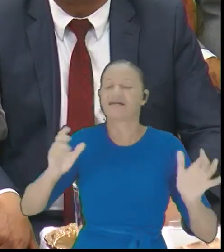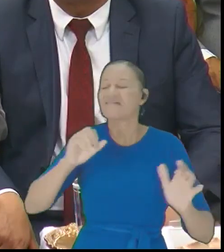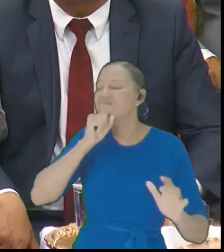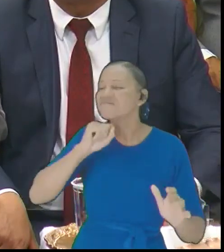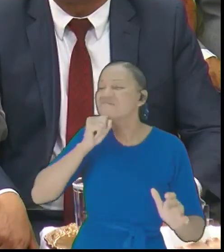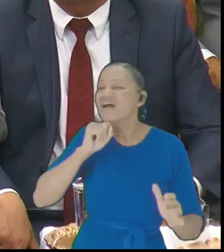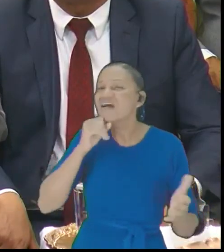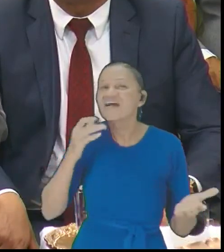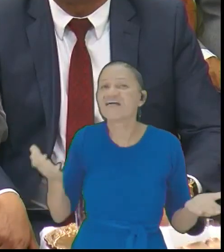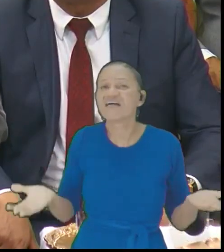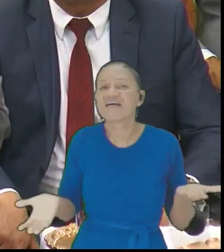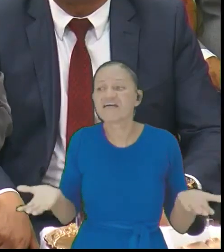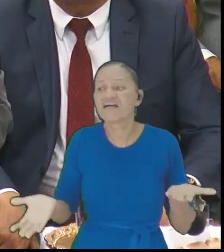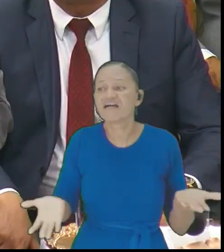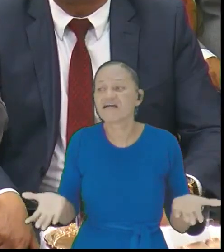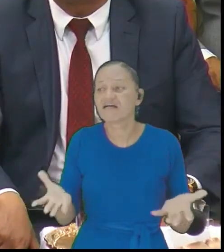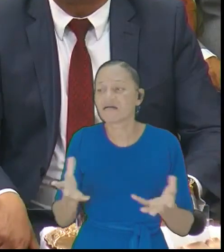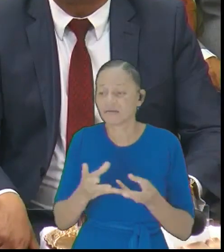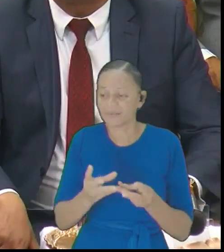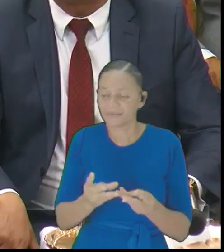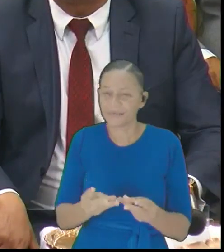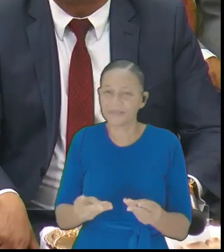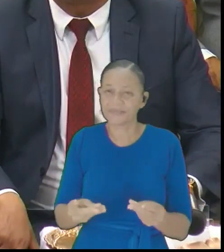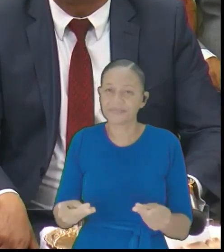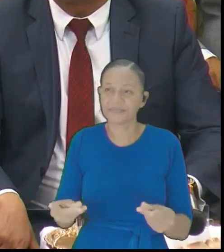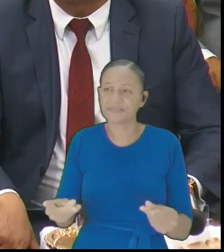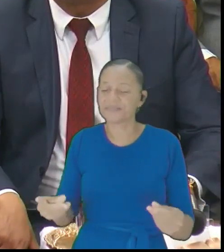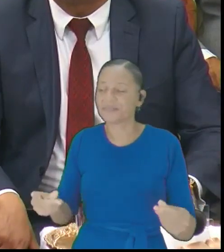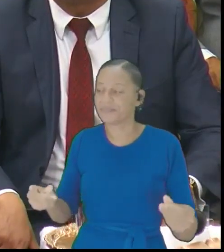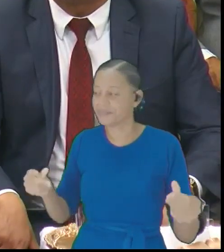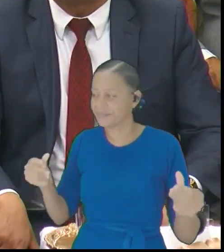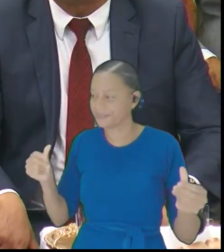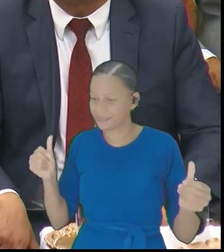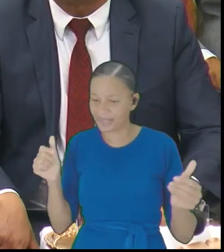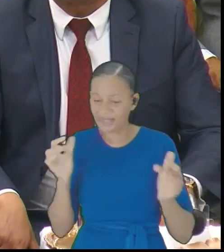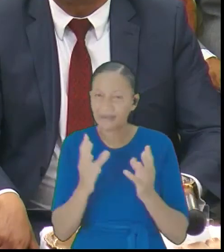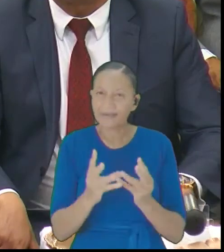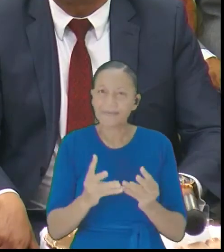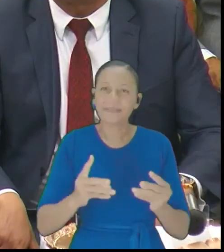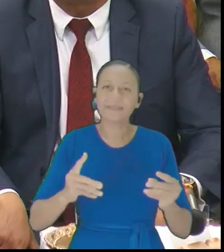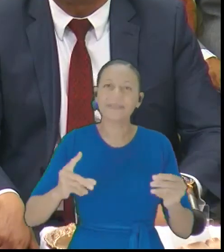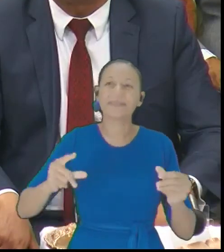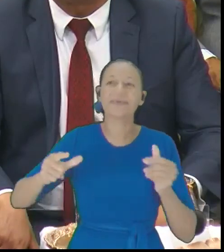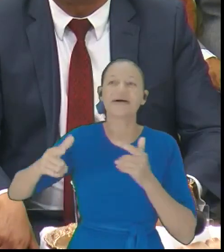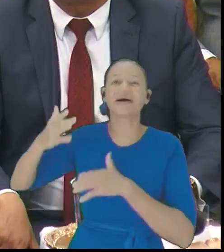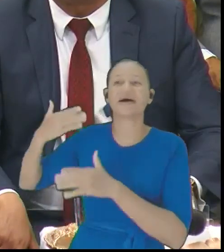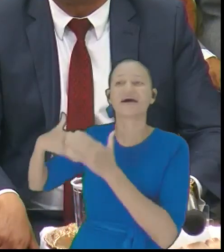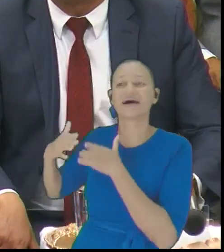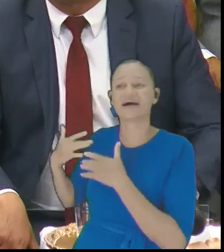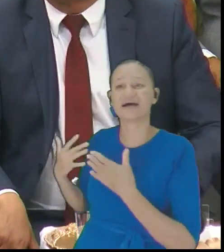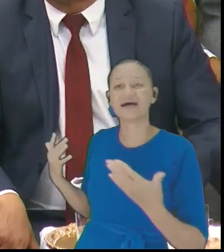velhas? Passar. Ficou para trás.